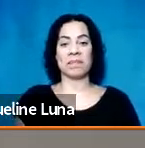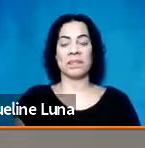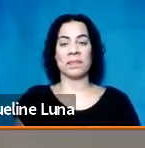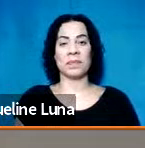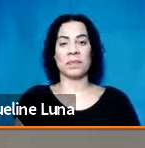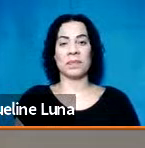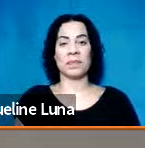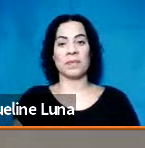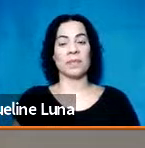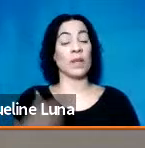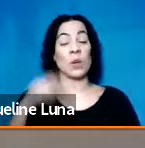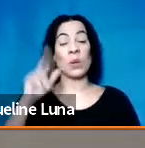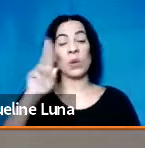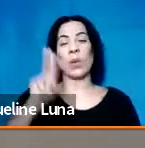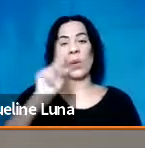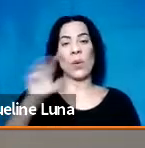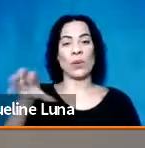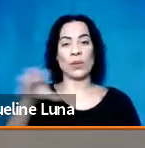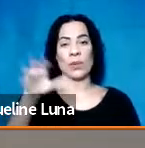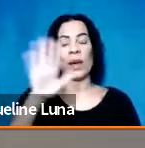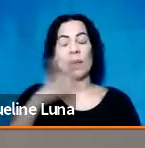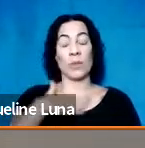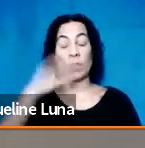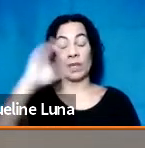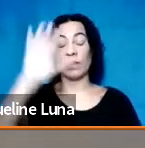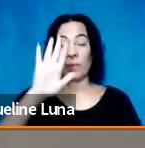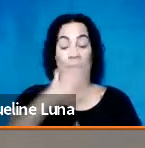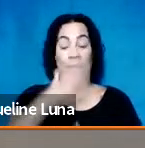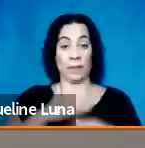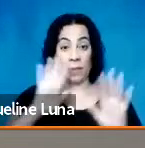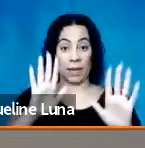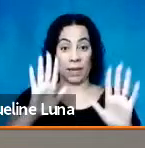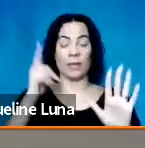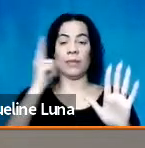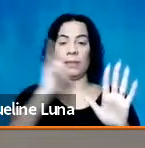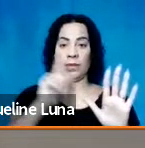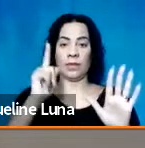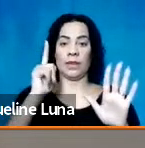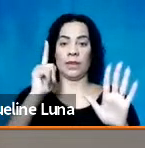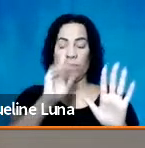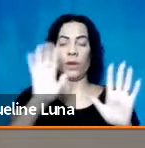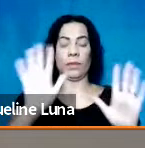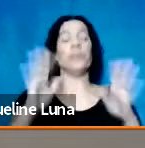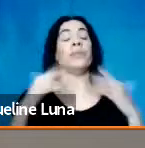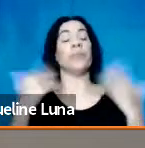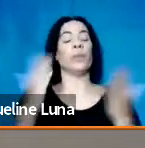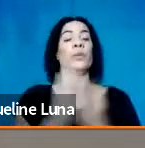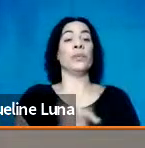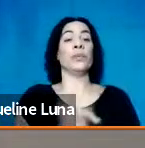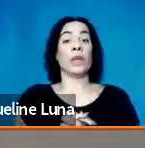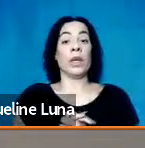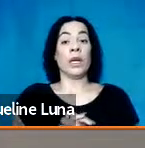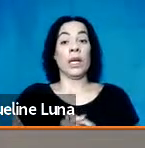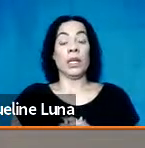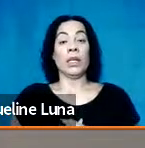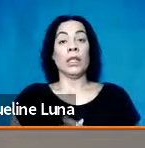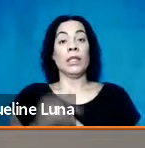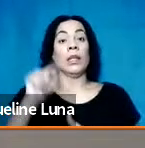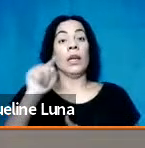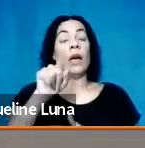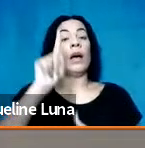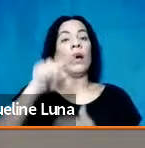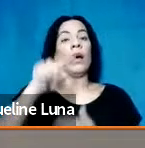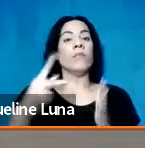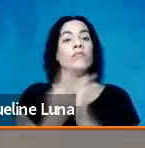Eu não uso o mouse. Ai, meu Deus. Peraí, foi de outro jeito. Então, aqui, o impacto